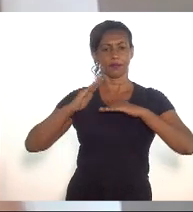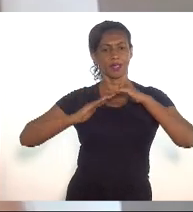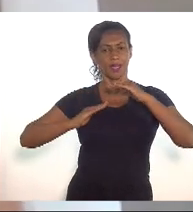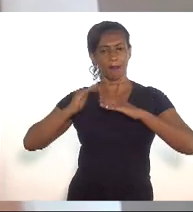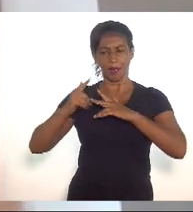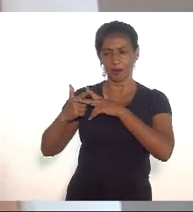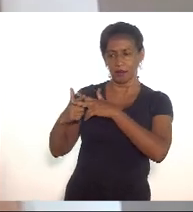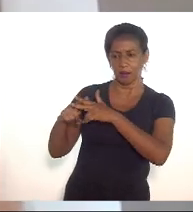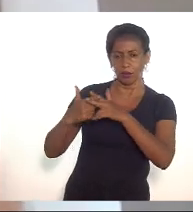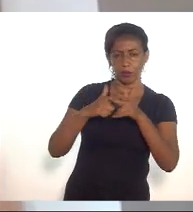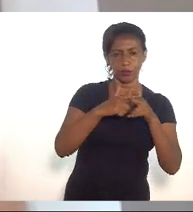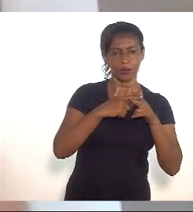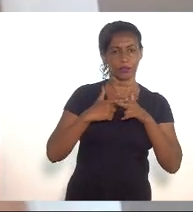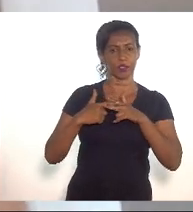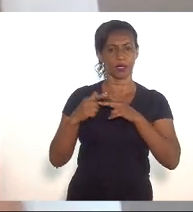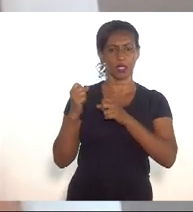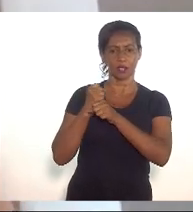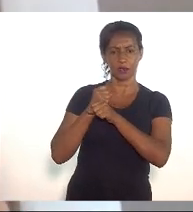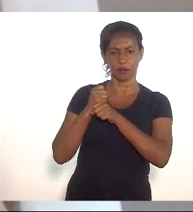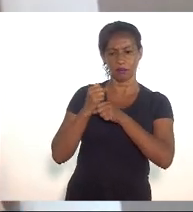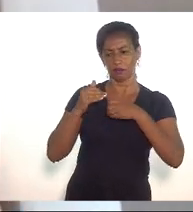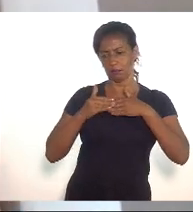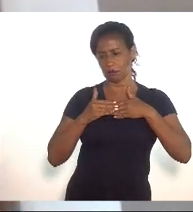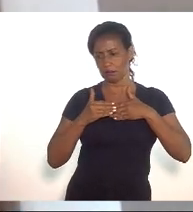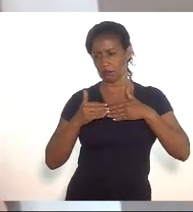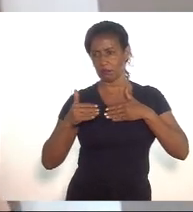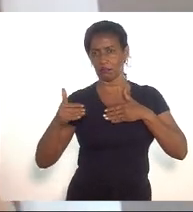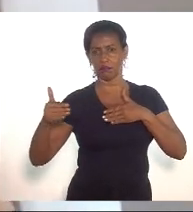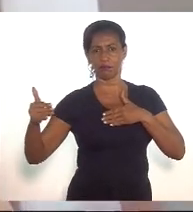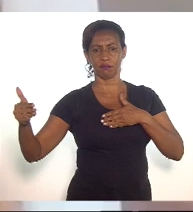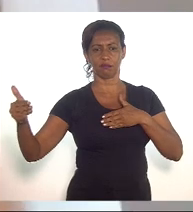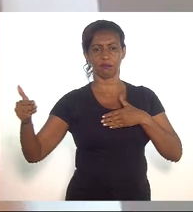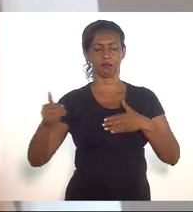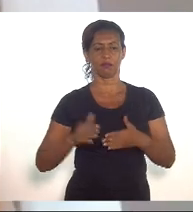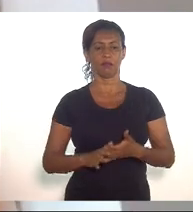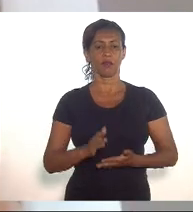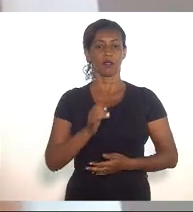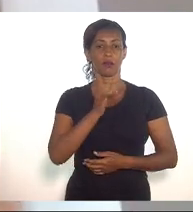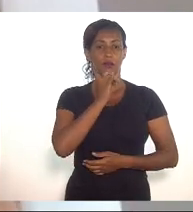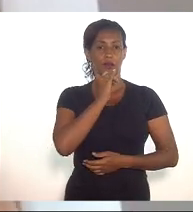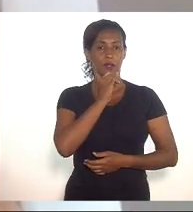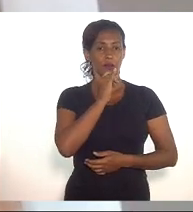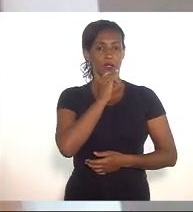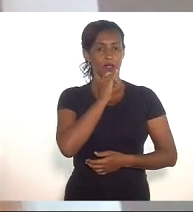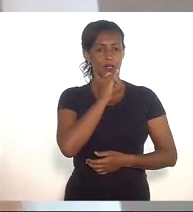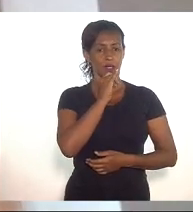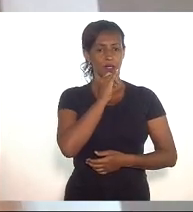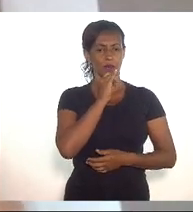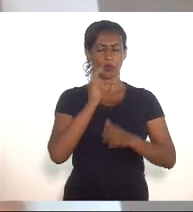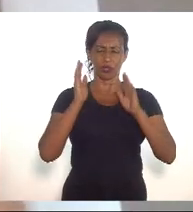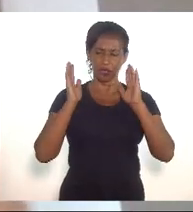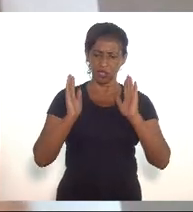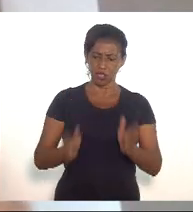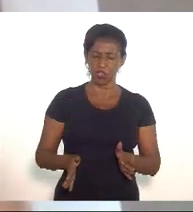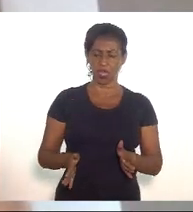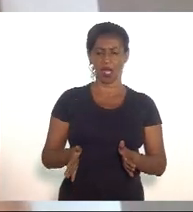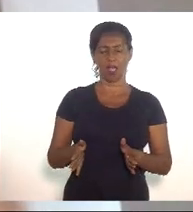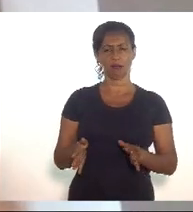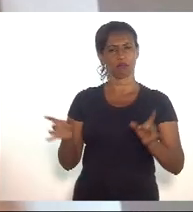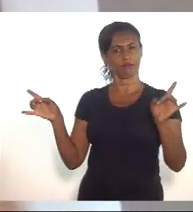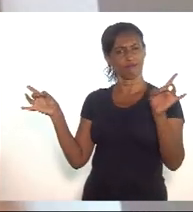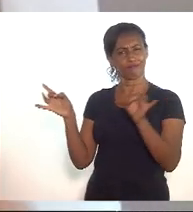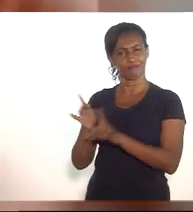corrigida ao longo dessa trajetória. Eu dou um exemplo de algo que já é bastante